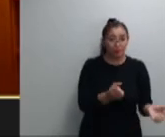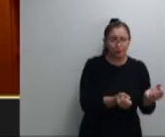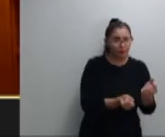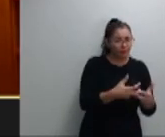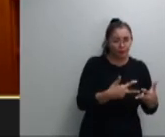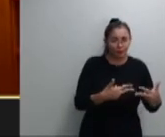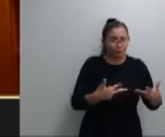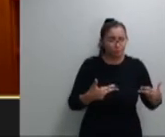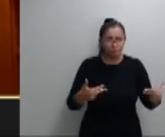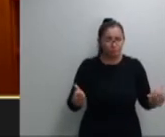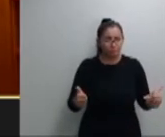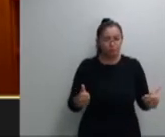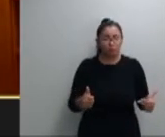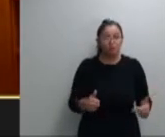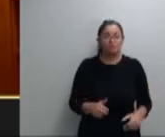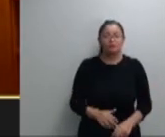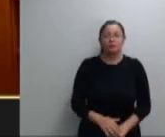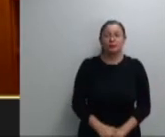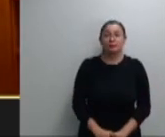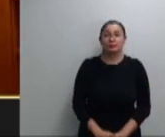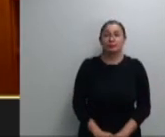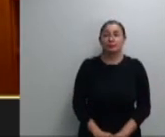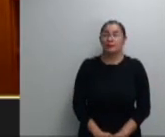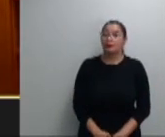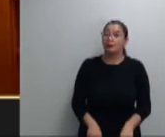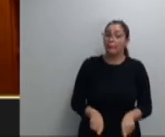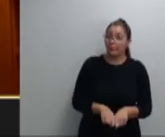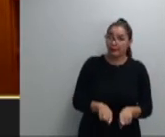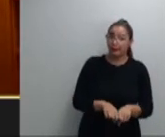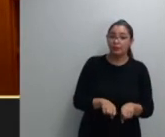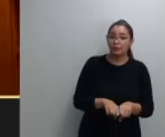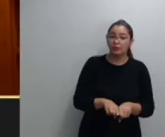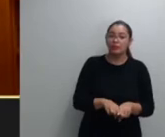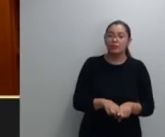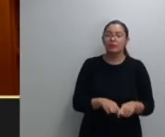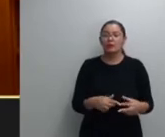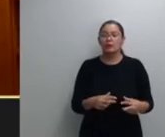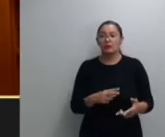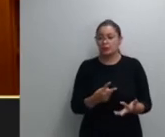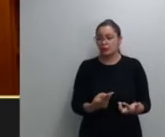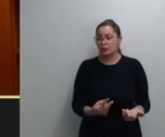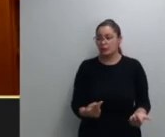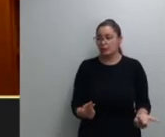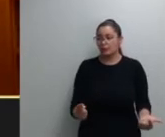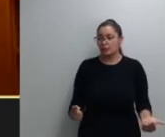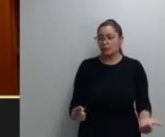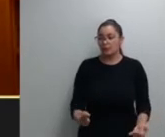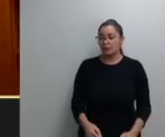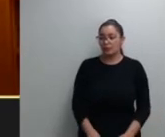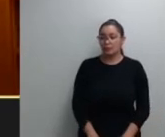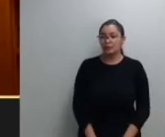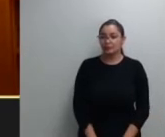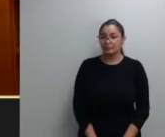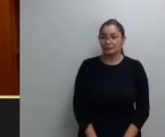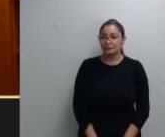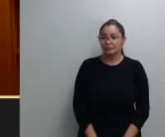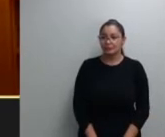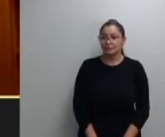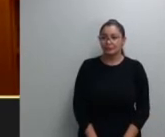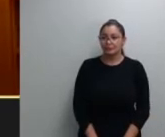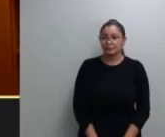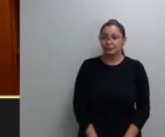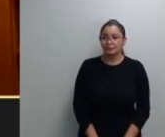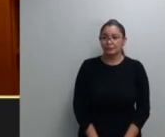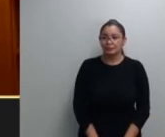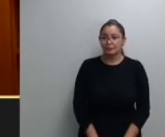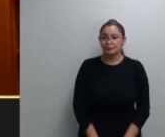ativo imobilizado. Essa também era a interpretação da Receita Federal à época. E essa interpretação, ela foi materializada em algumas